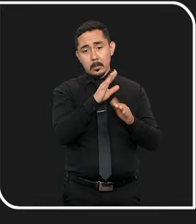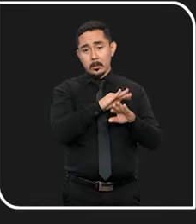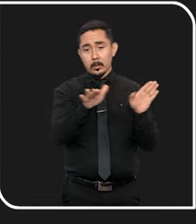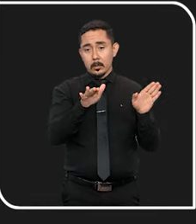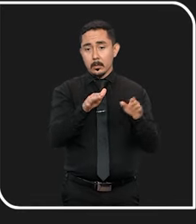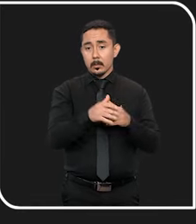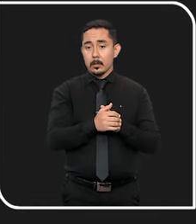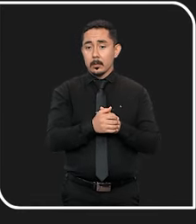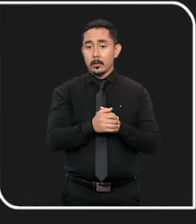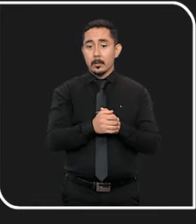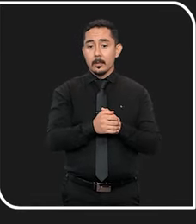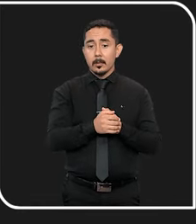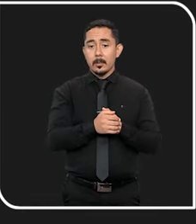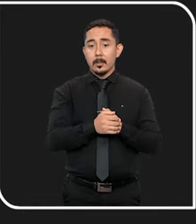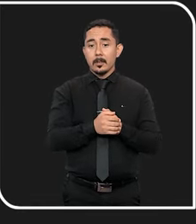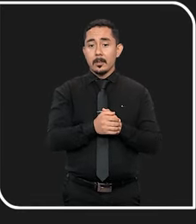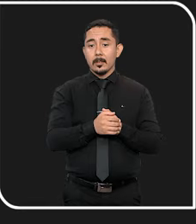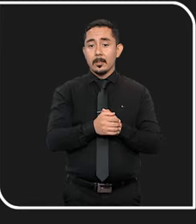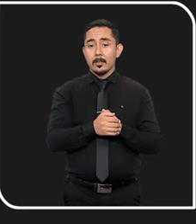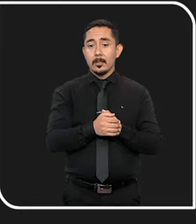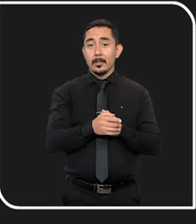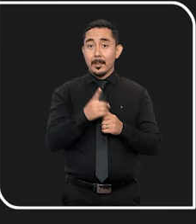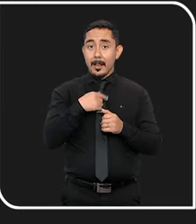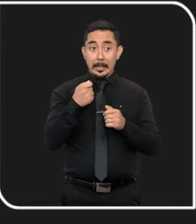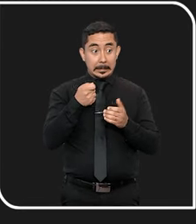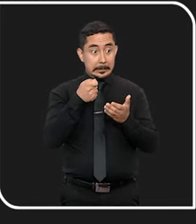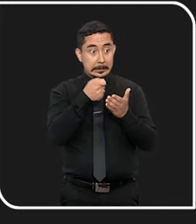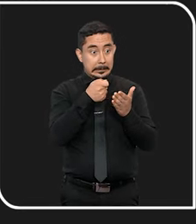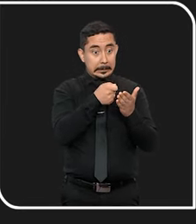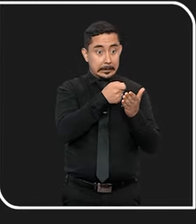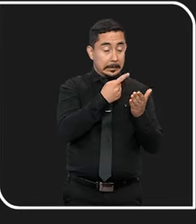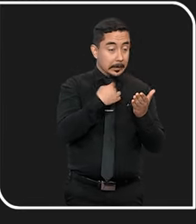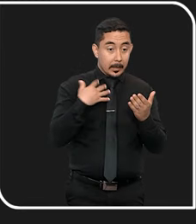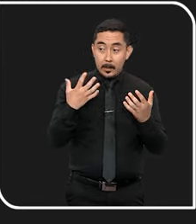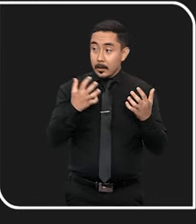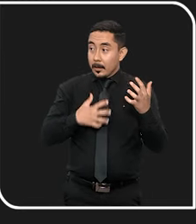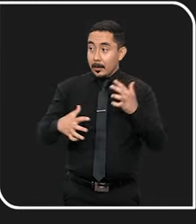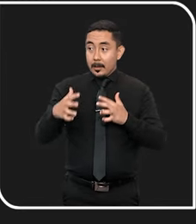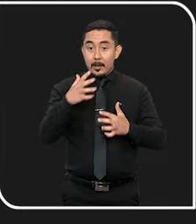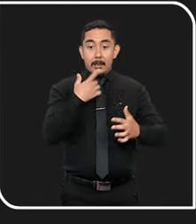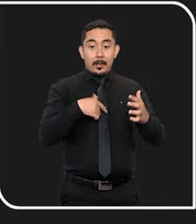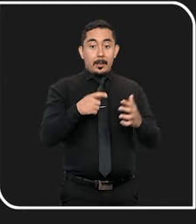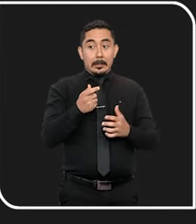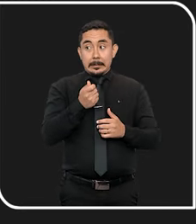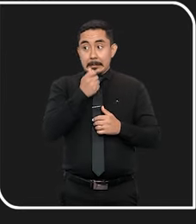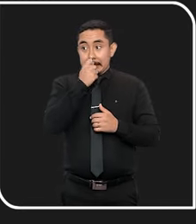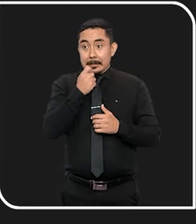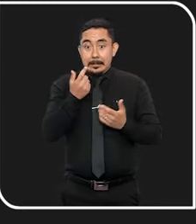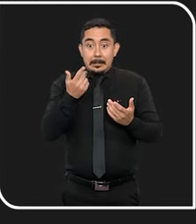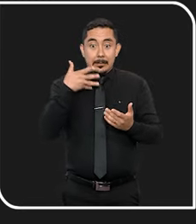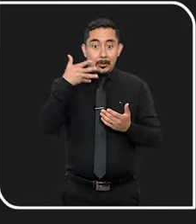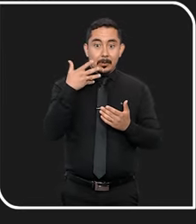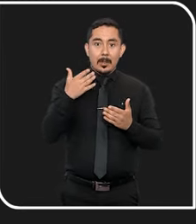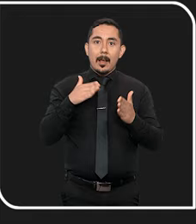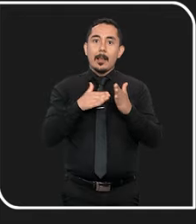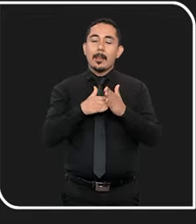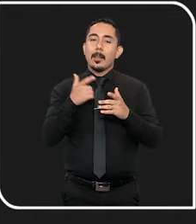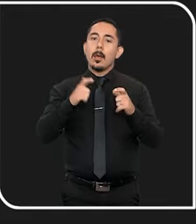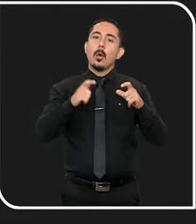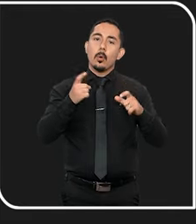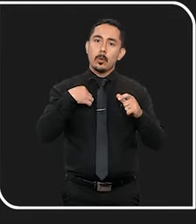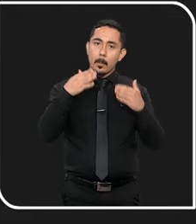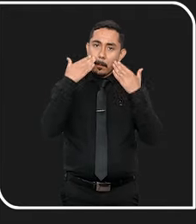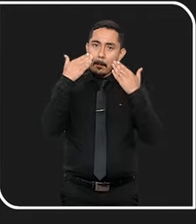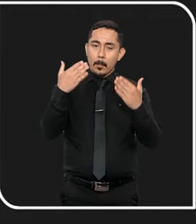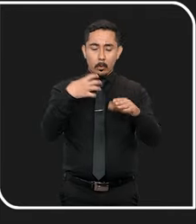dinheiro sem ela te te oferecer o pano Gente esse menino foi me pressionando e eu fiquei apertada no discurso